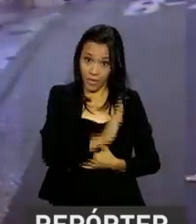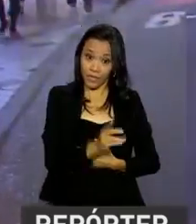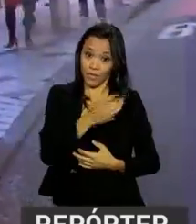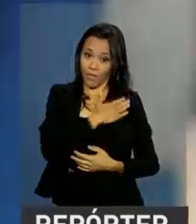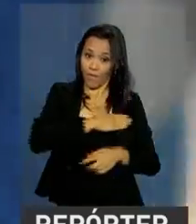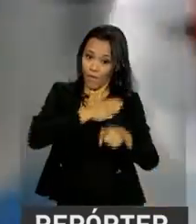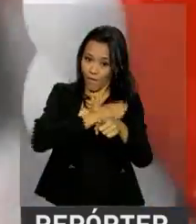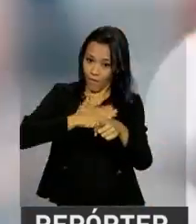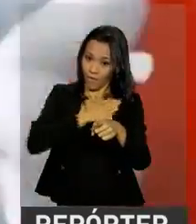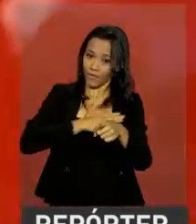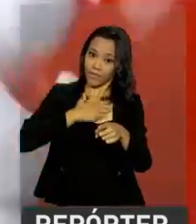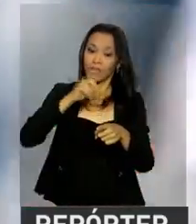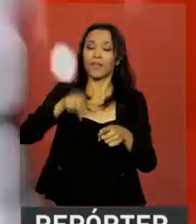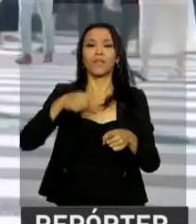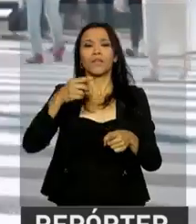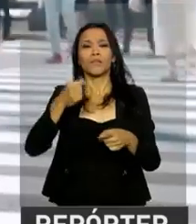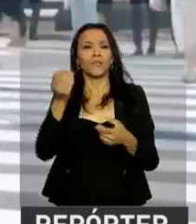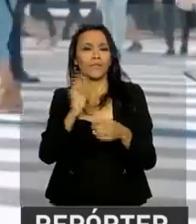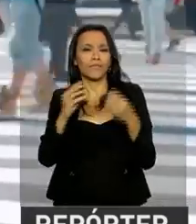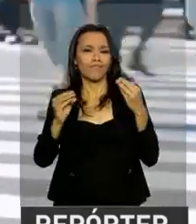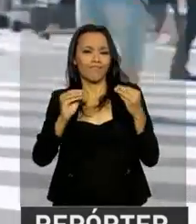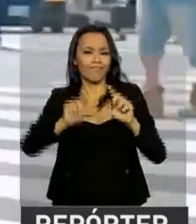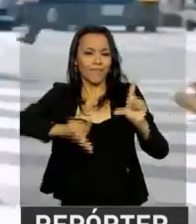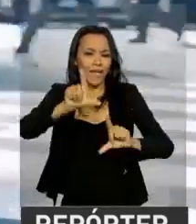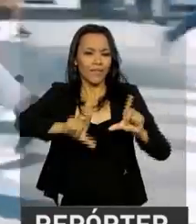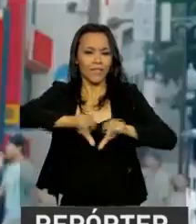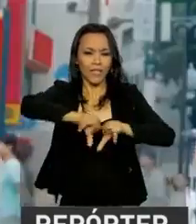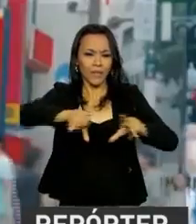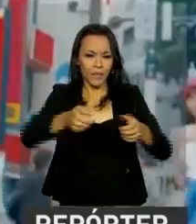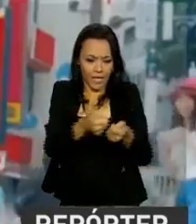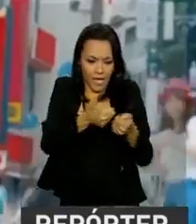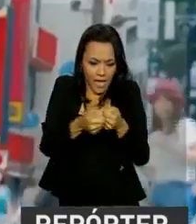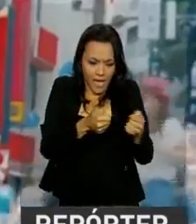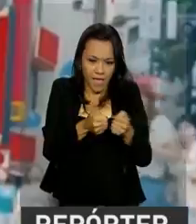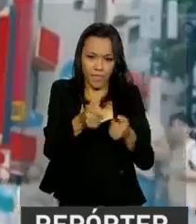todo o mundo: os desenhos e os games.